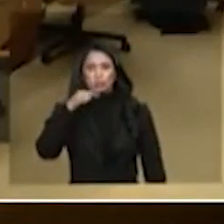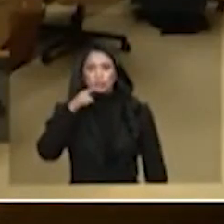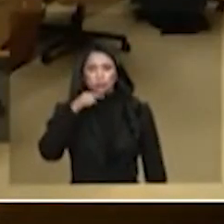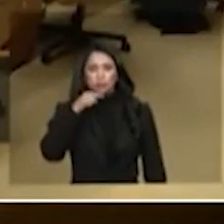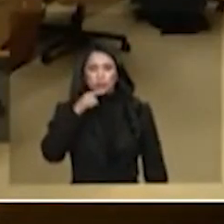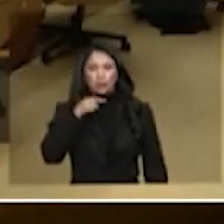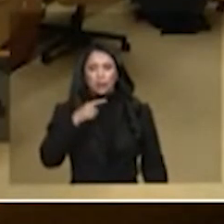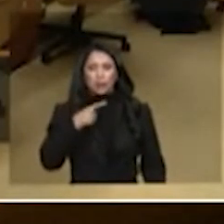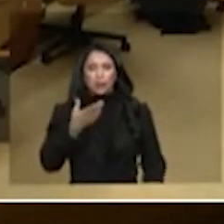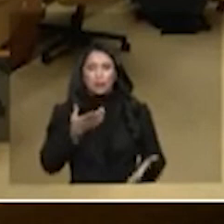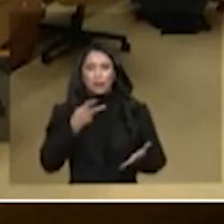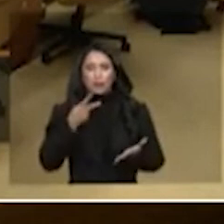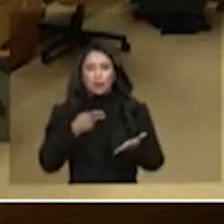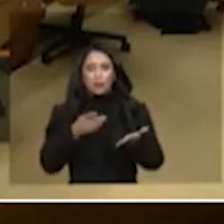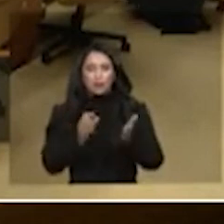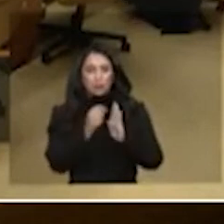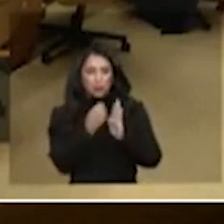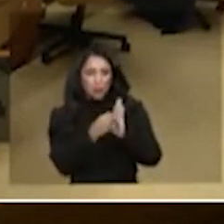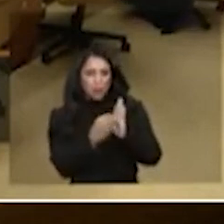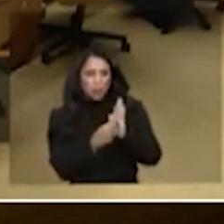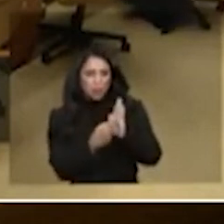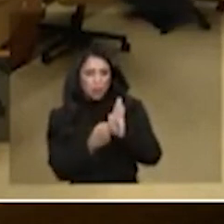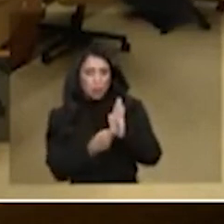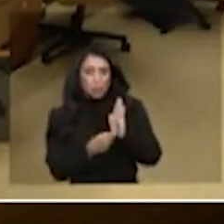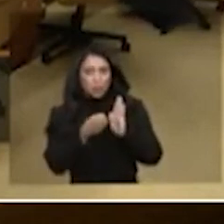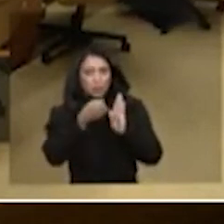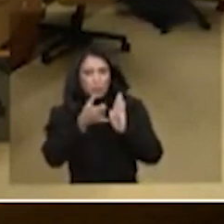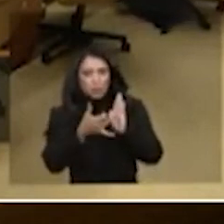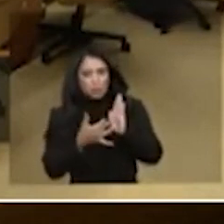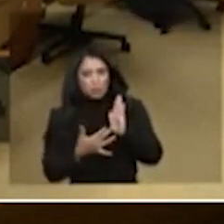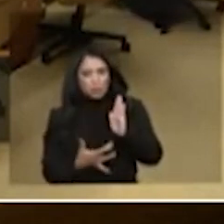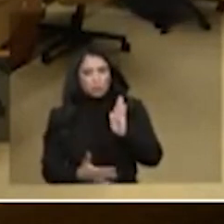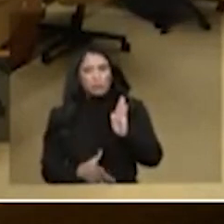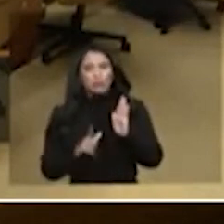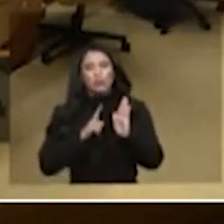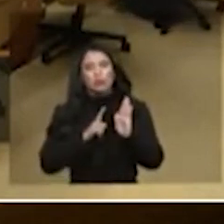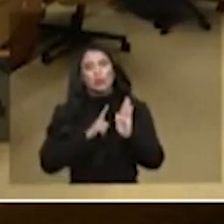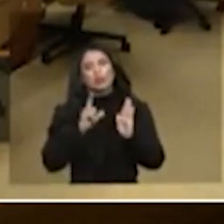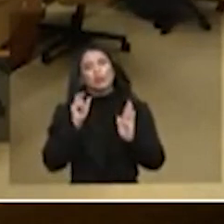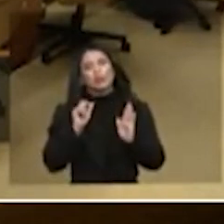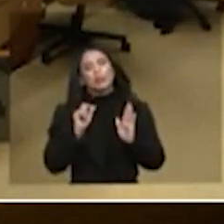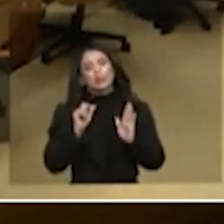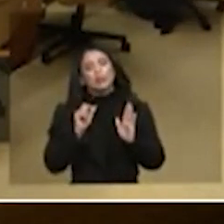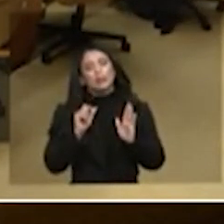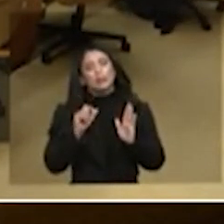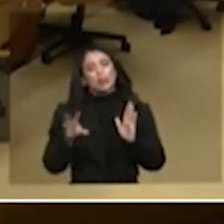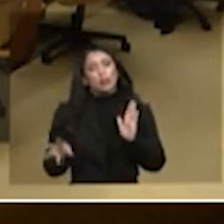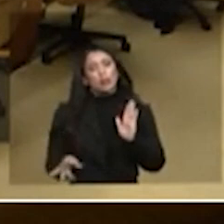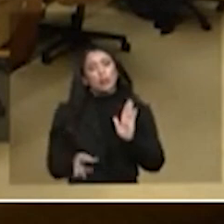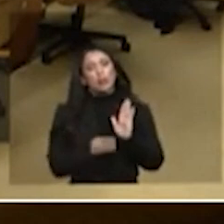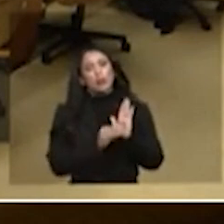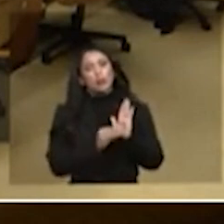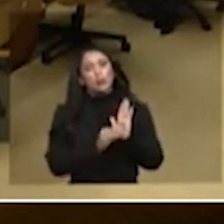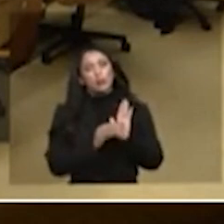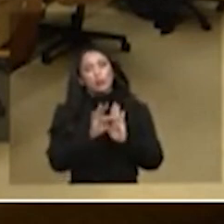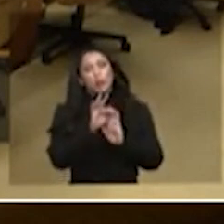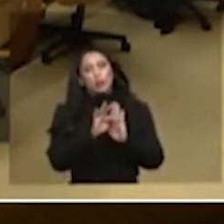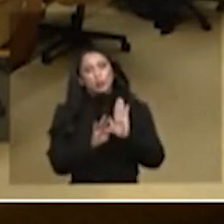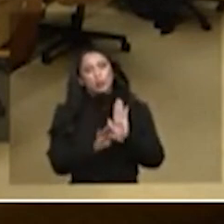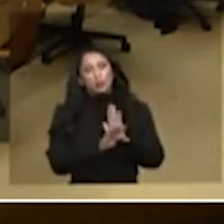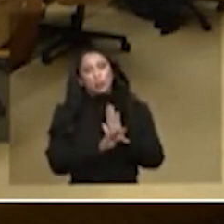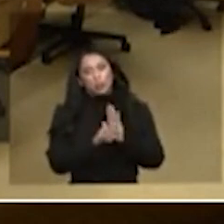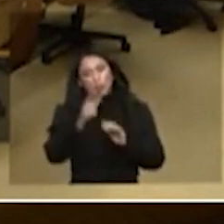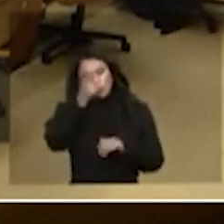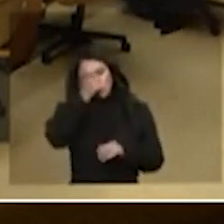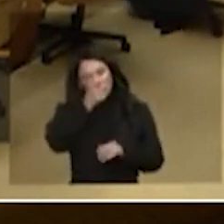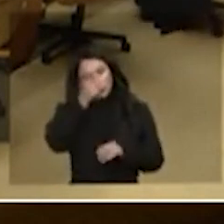é algo que os esquerdistas se preocupam muito. Cadê você, esquerdista? Cadê o direito humano, né, desses réus presos?